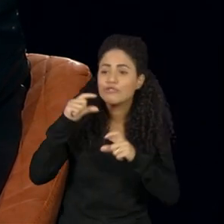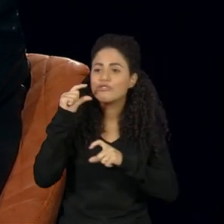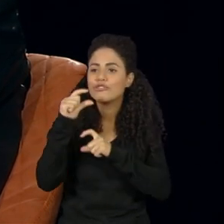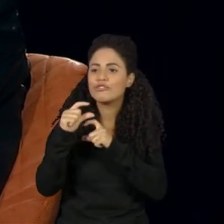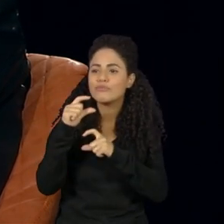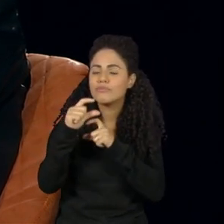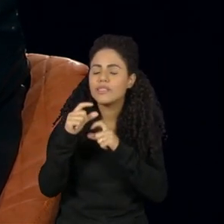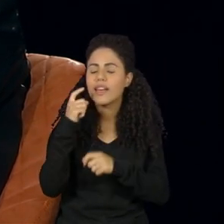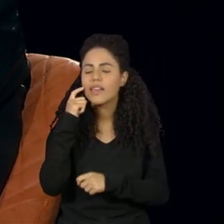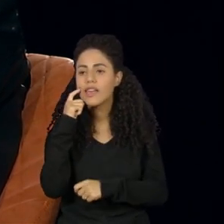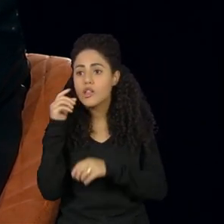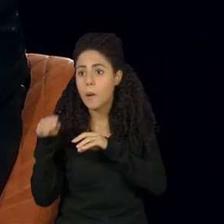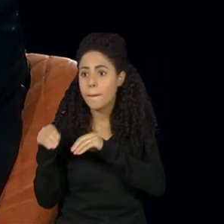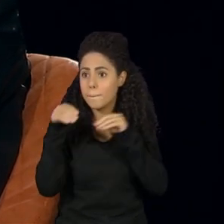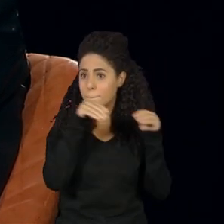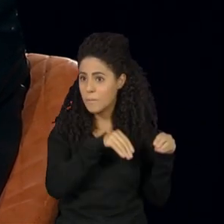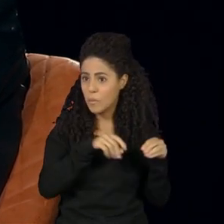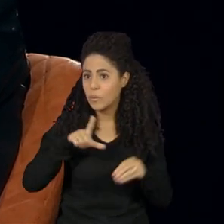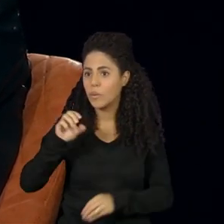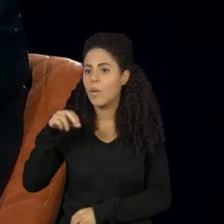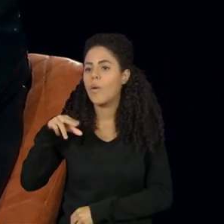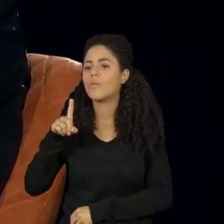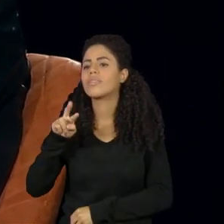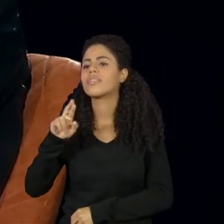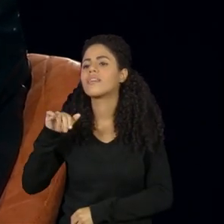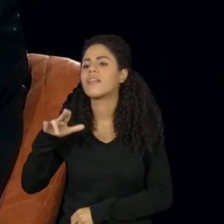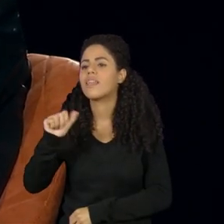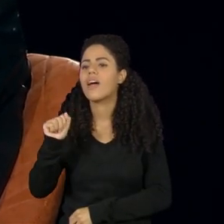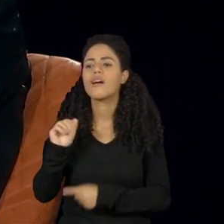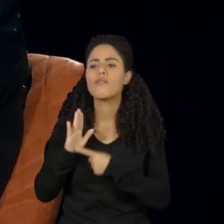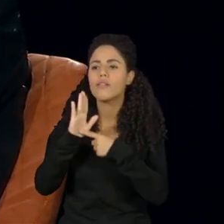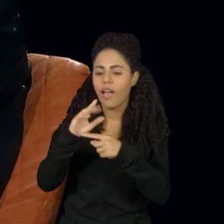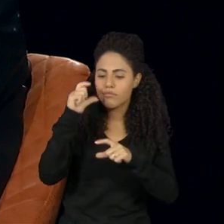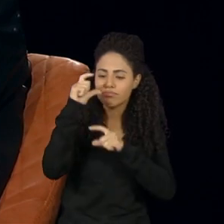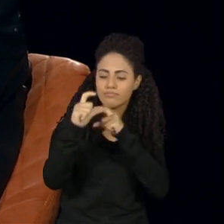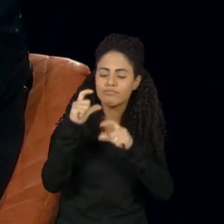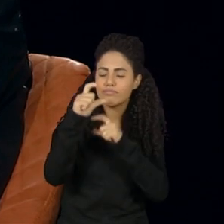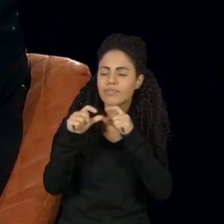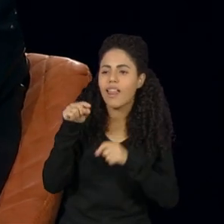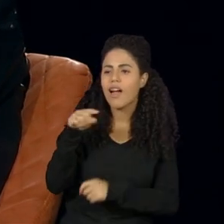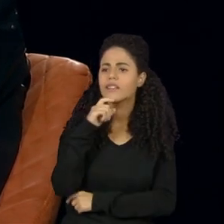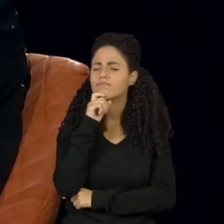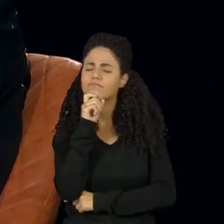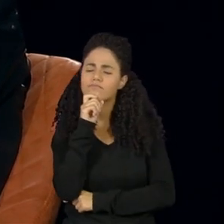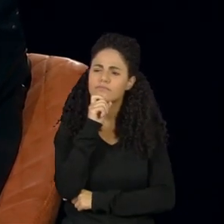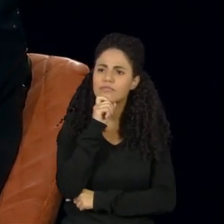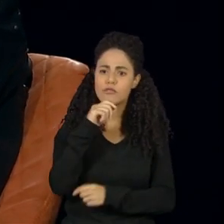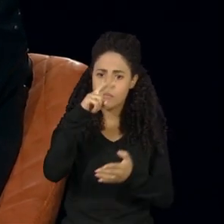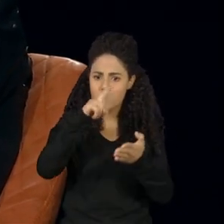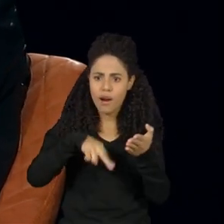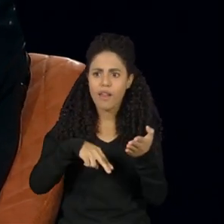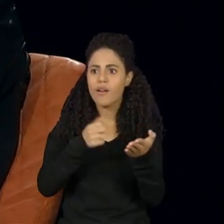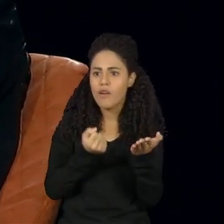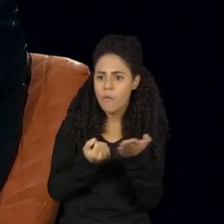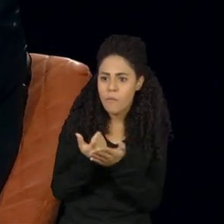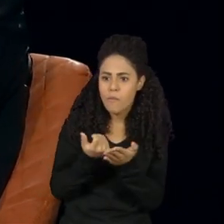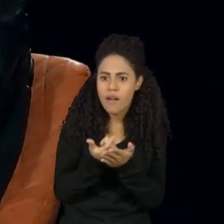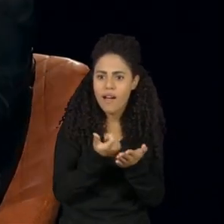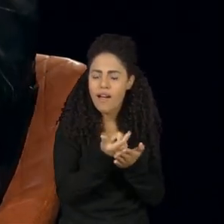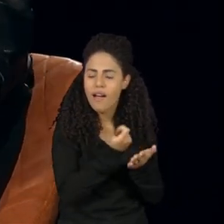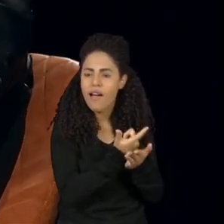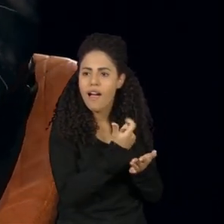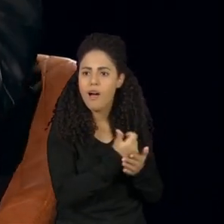ele mudou para Londrina, com a minha mãe, vieram, ele trouxe os gibis dele de lá, e depois começou a comprar muito gibi em Londrina. E